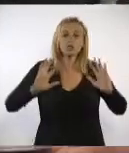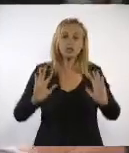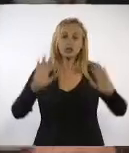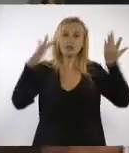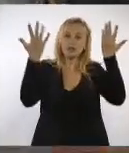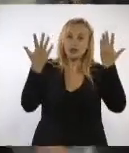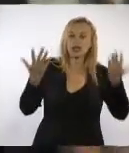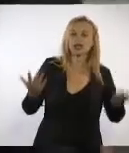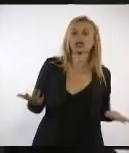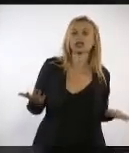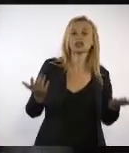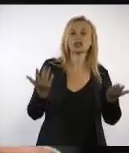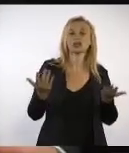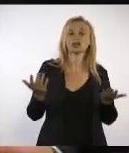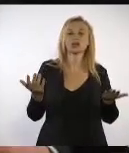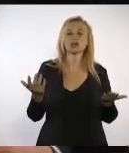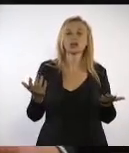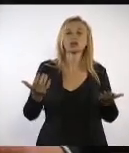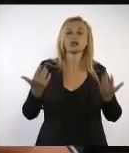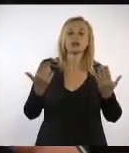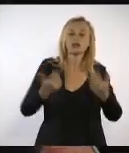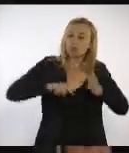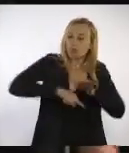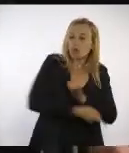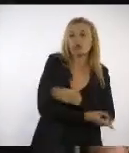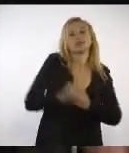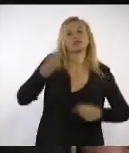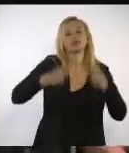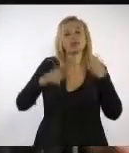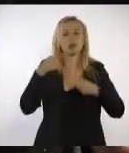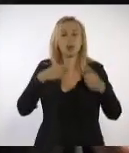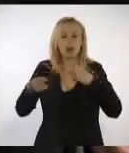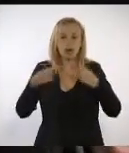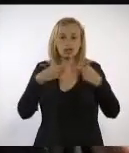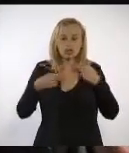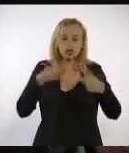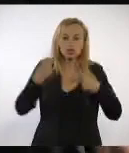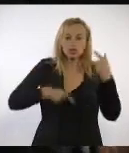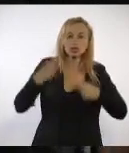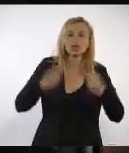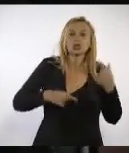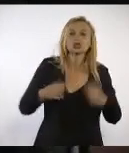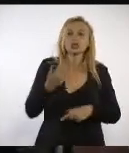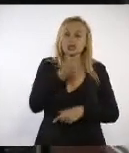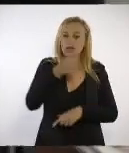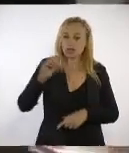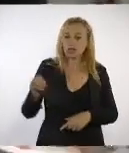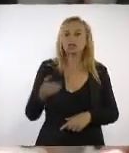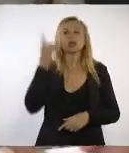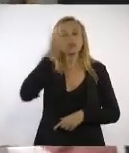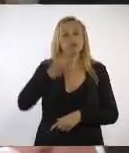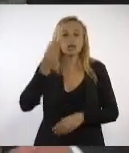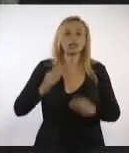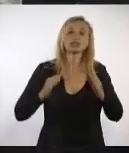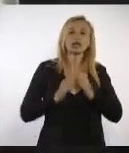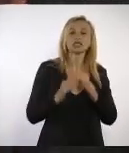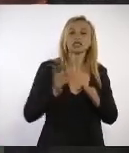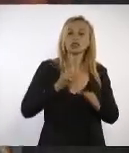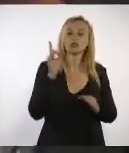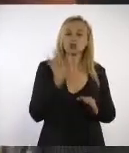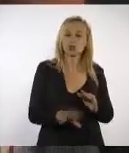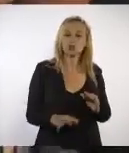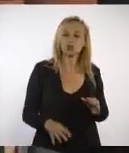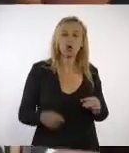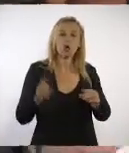uma legislação específica, que a gente aprofunde o debate no pleno dos 70 deputados e deputadas dessa casa, não só em relação